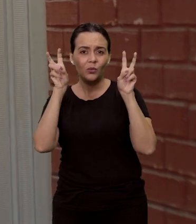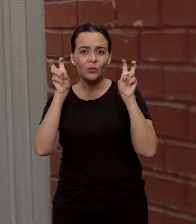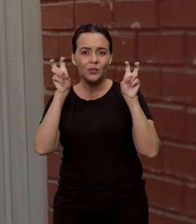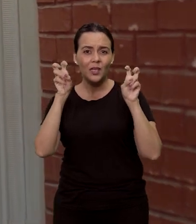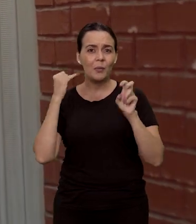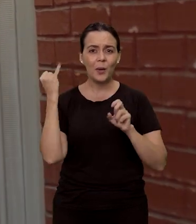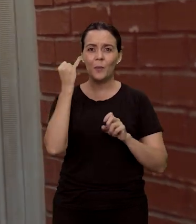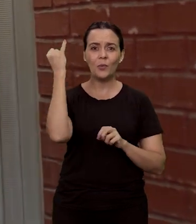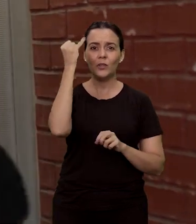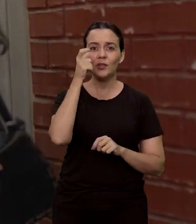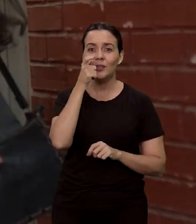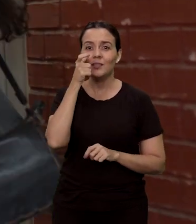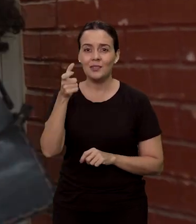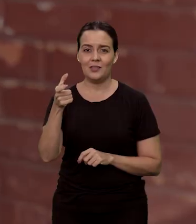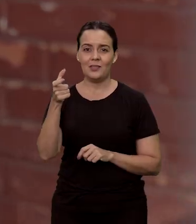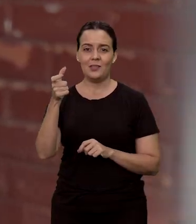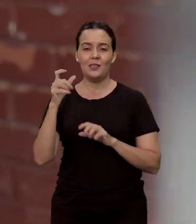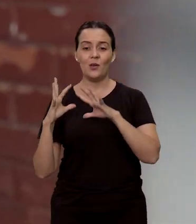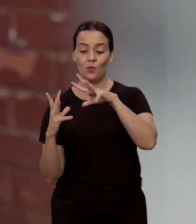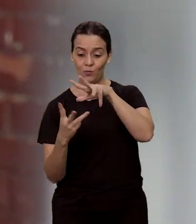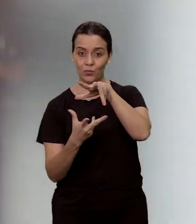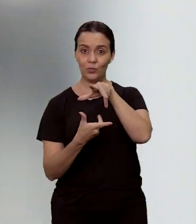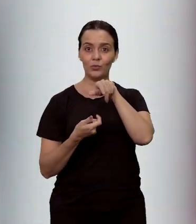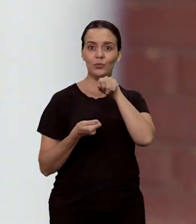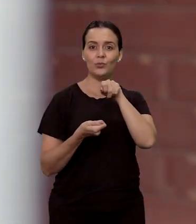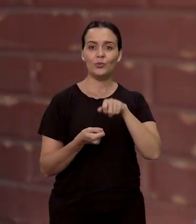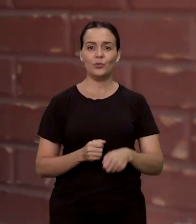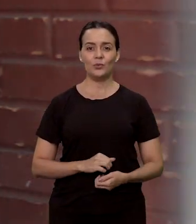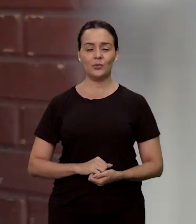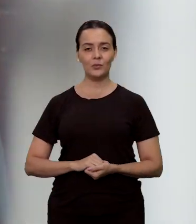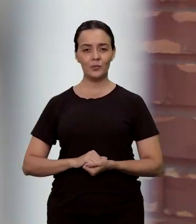nos importa e nos interessa a todos.